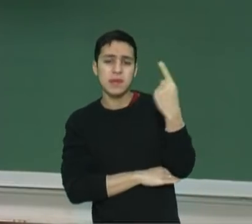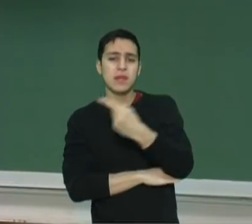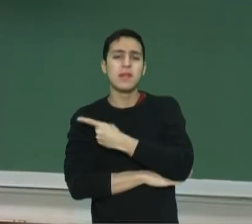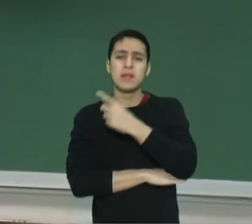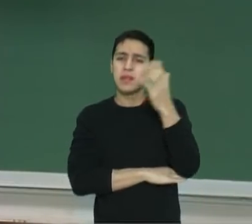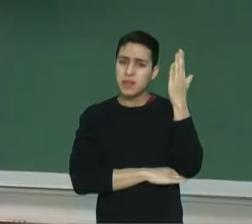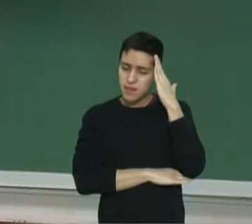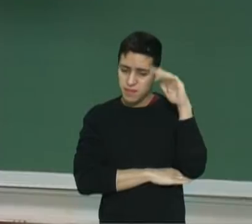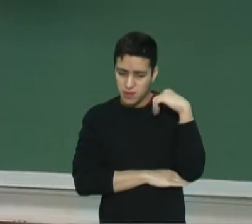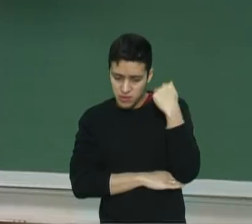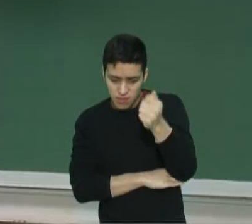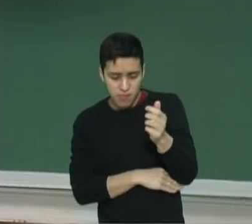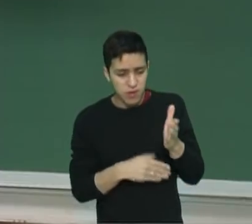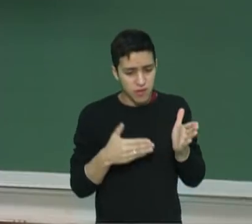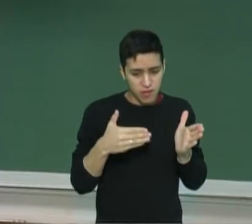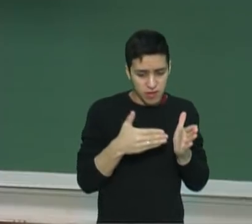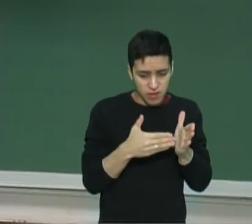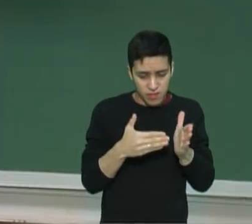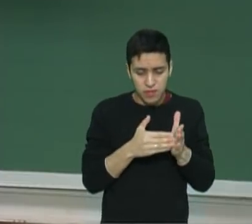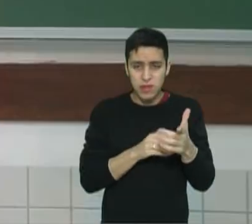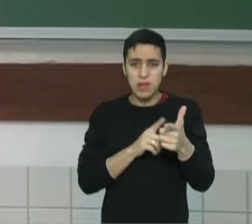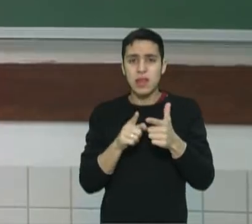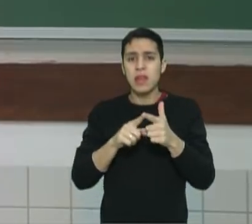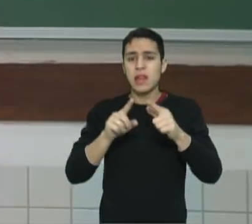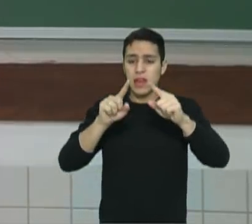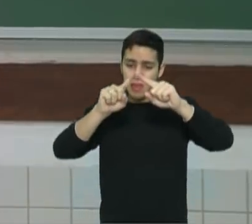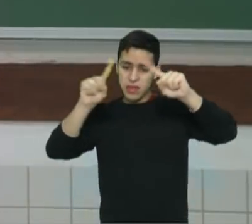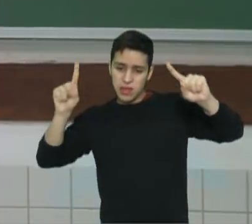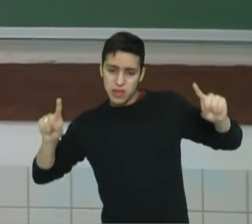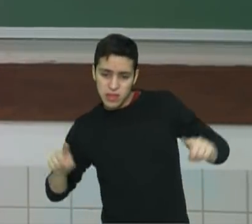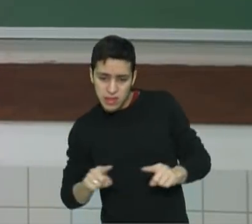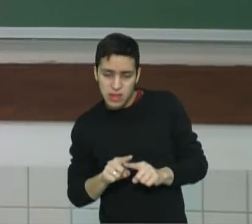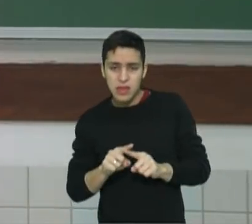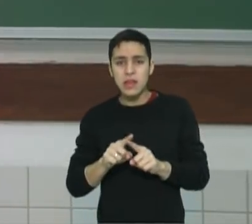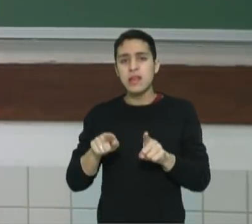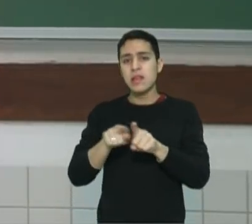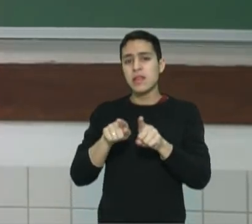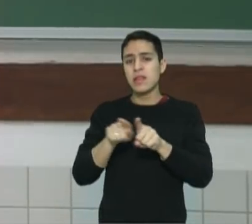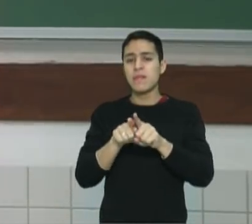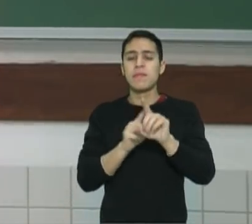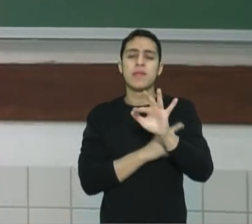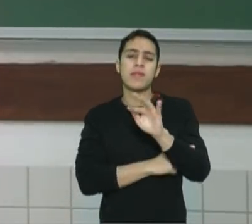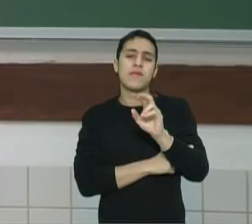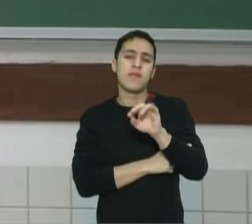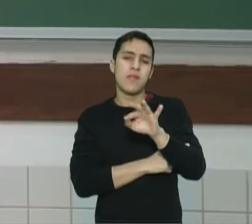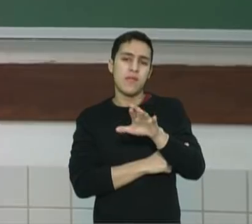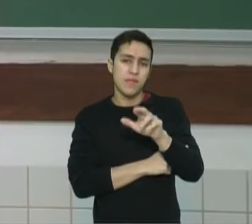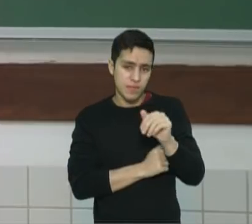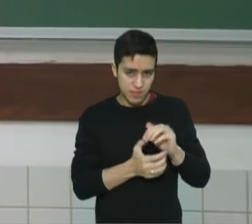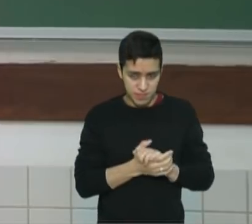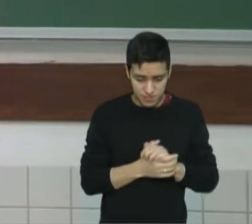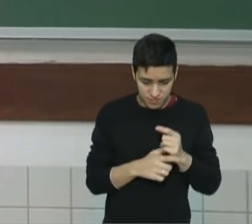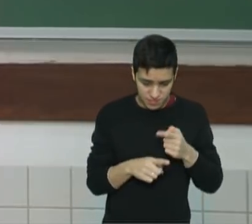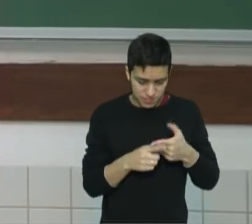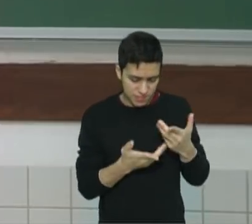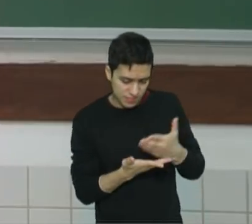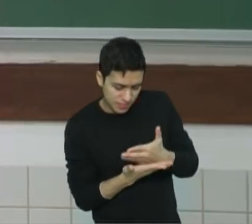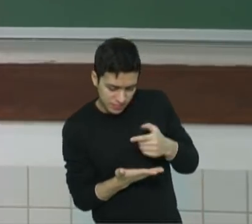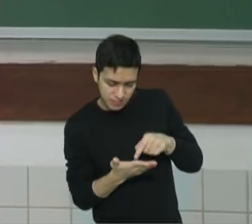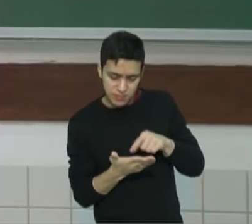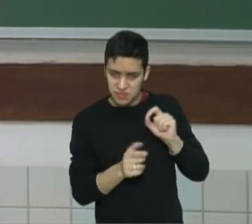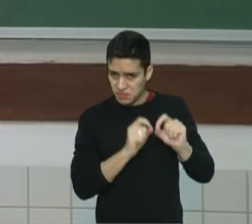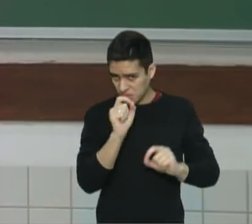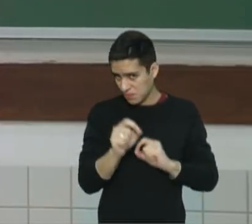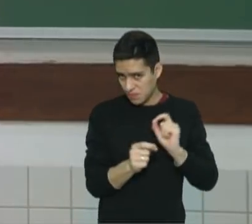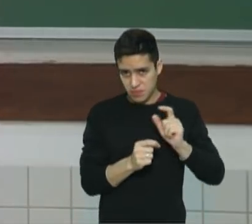noção de fronteira, divisa e limite. Principalmente porque, às vezes, a bibliografia existente, que